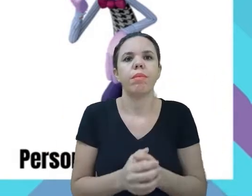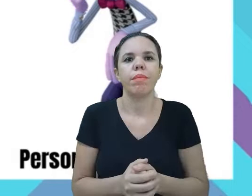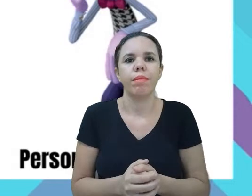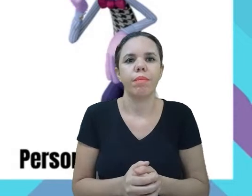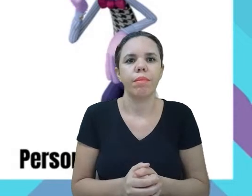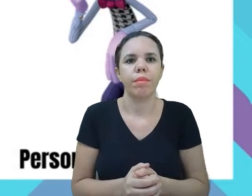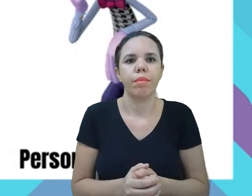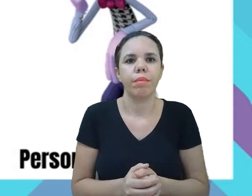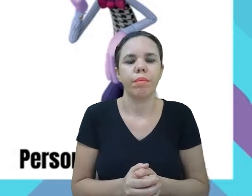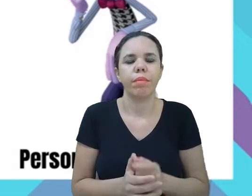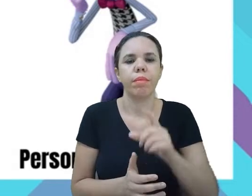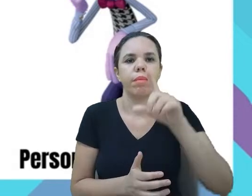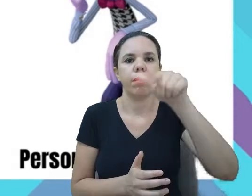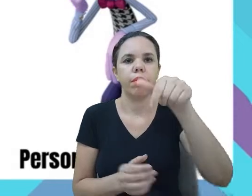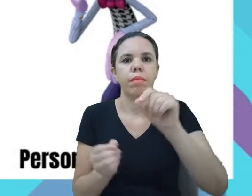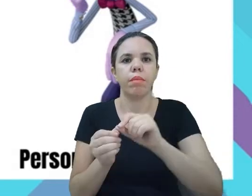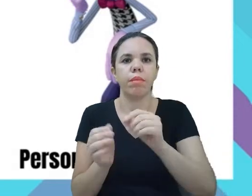turma.